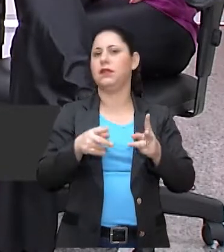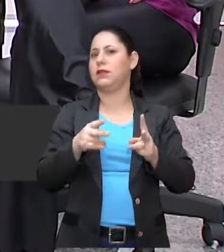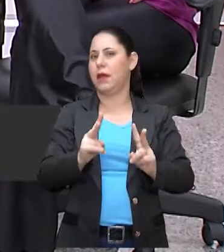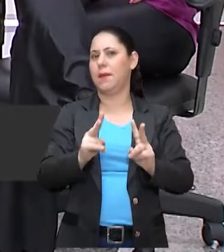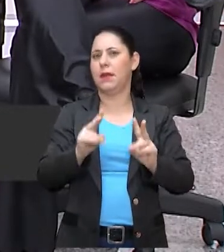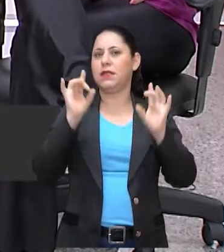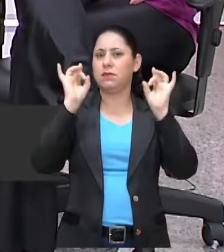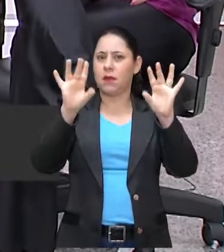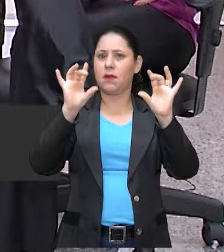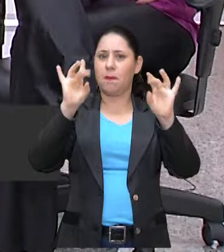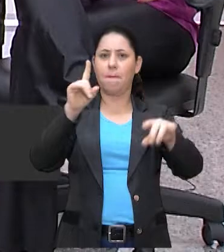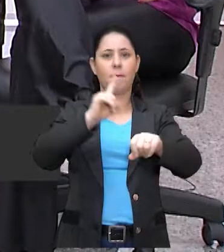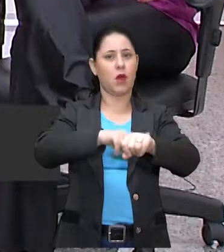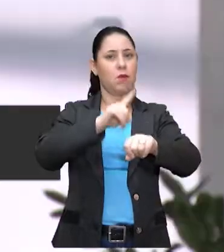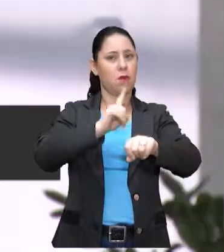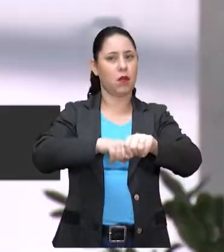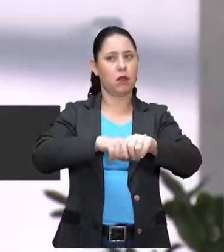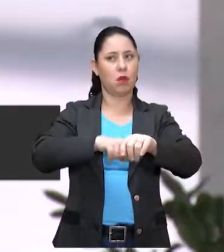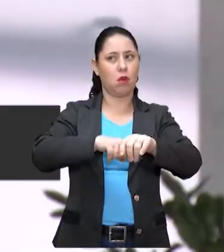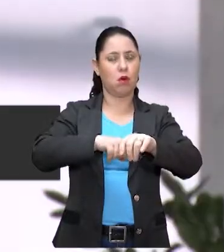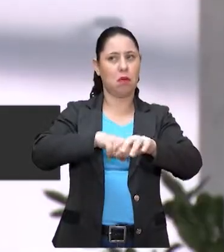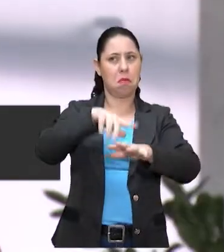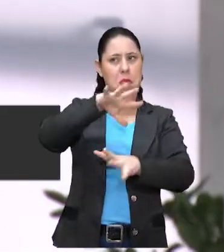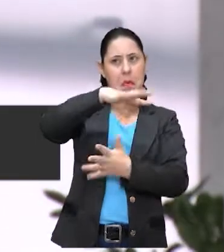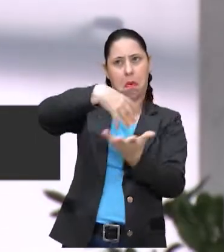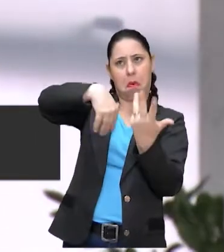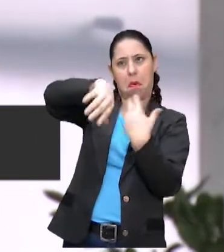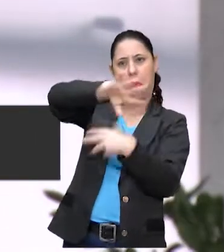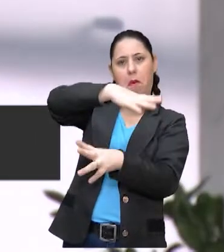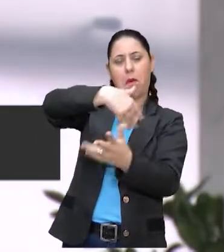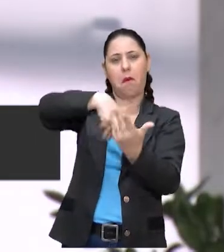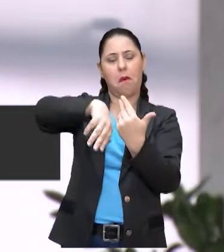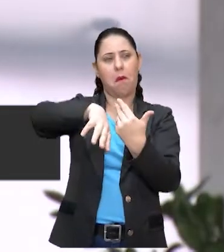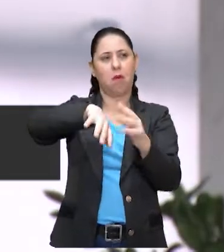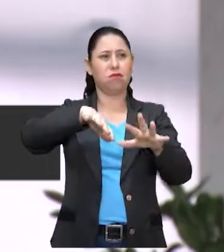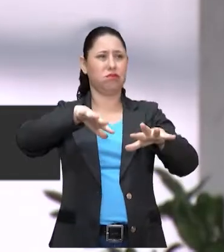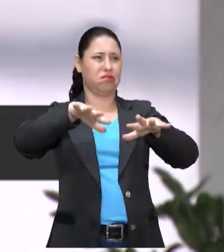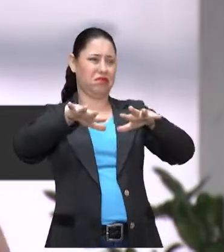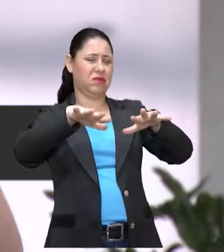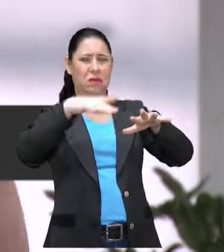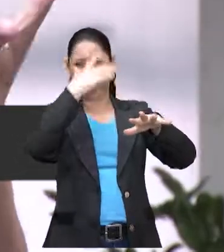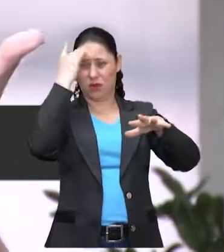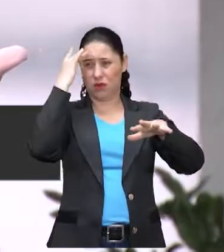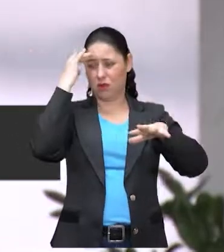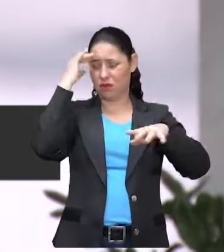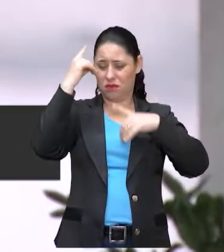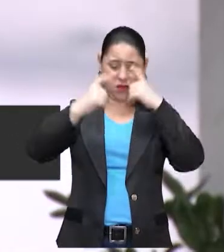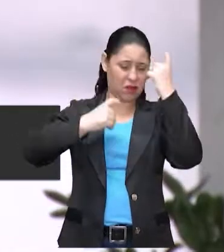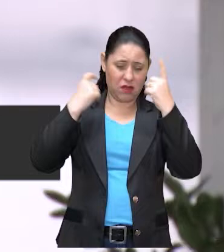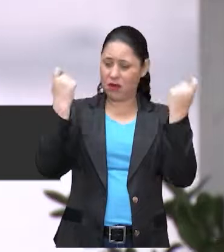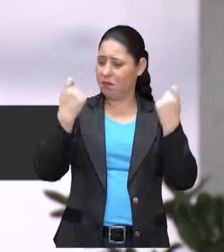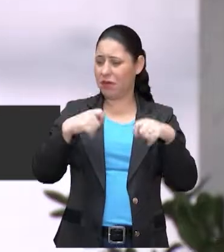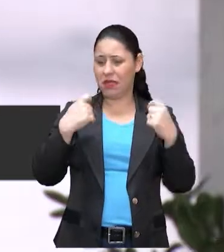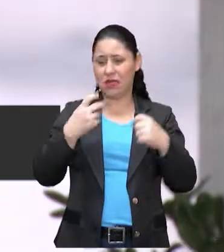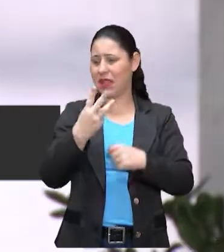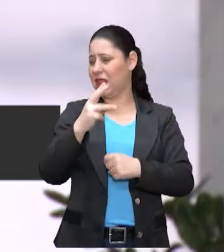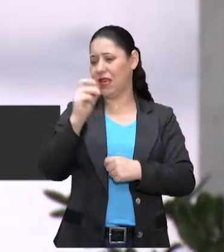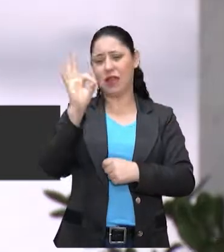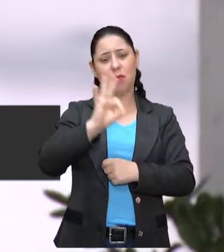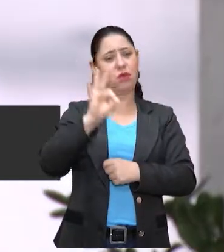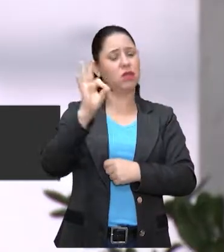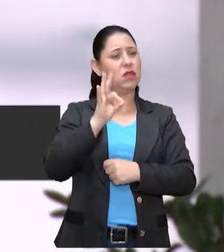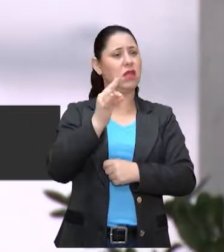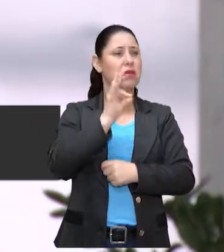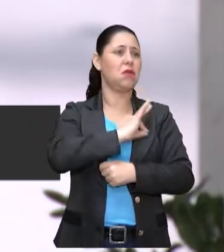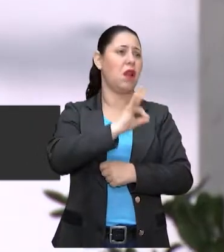mais turbulentos, né? Então assim, e aí as pessoas ficam preocupadas, eu tenho que separar 30% do meu salário. Não, querido, começa